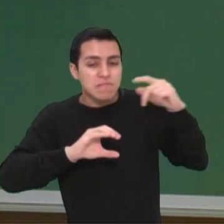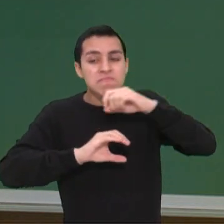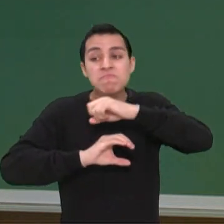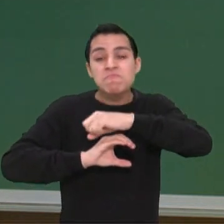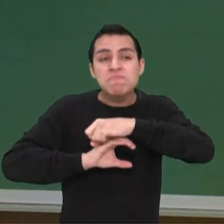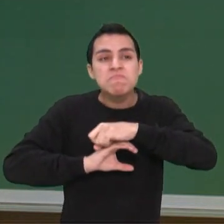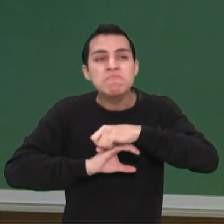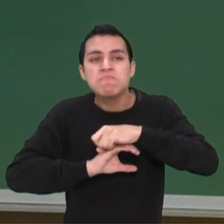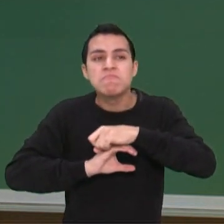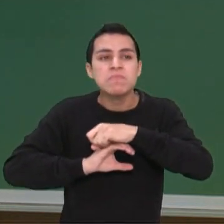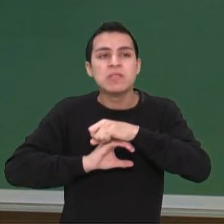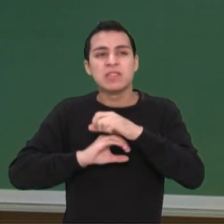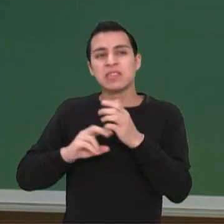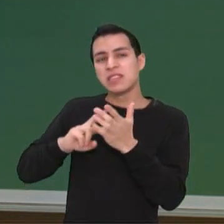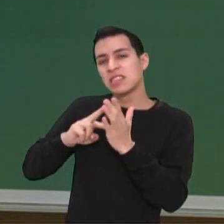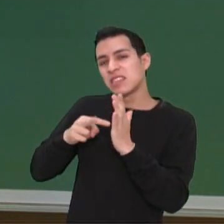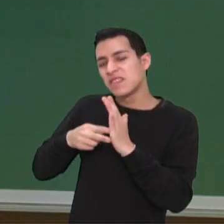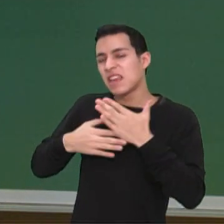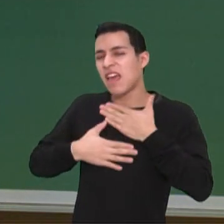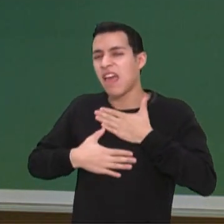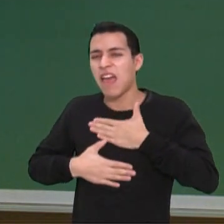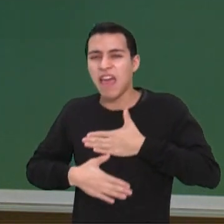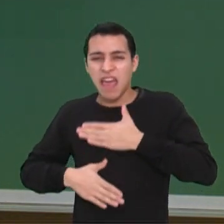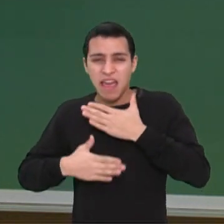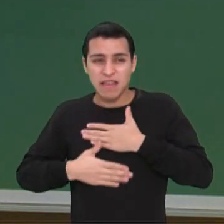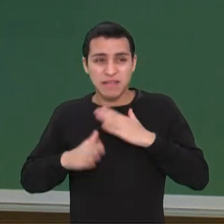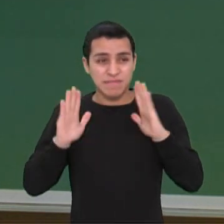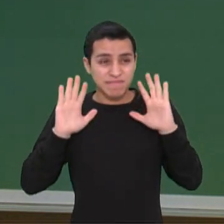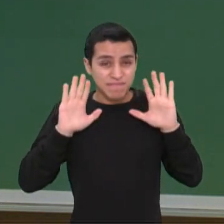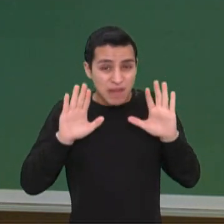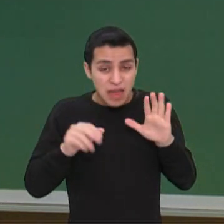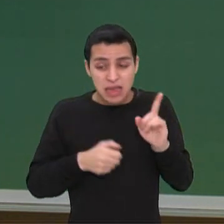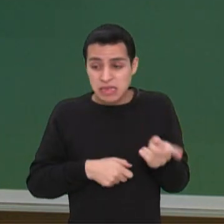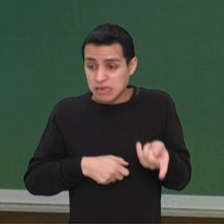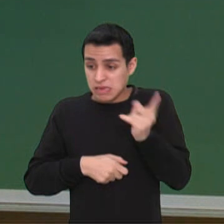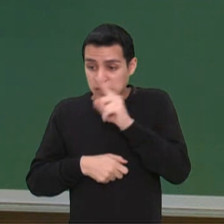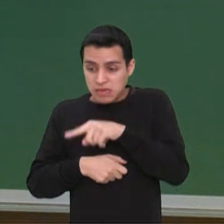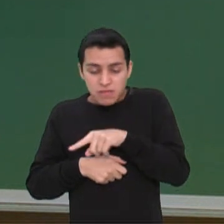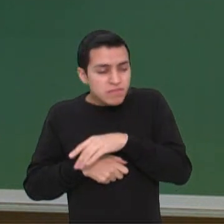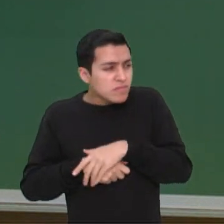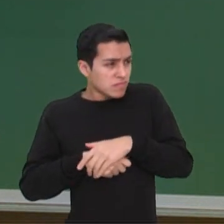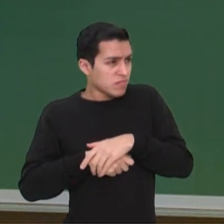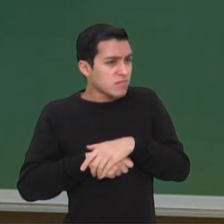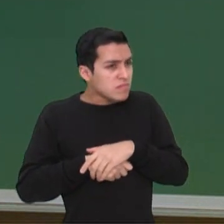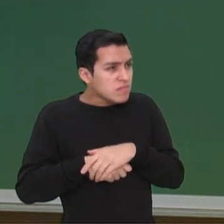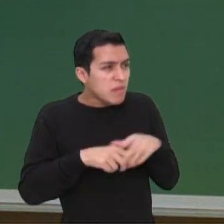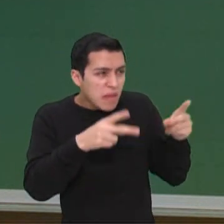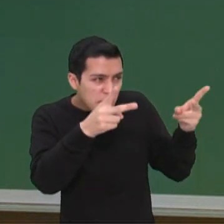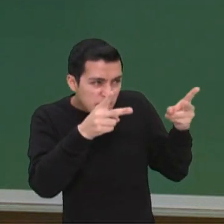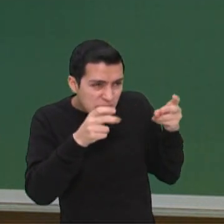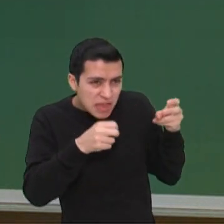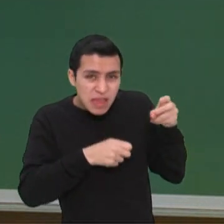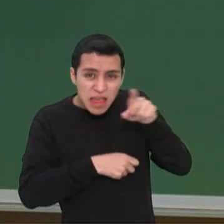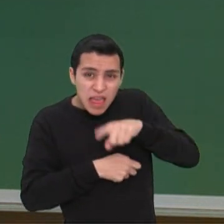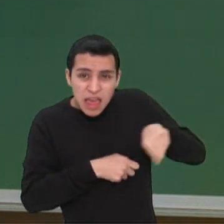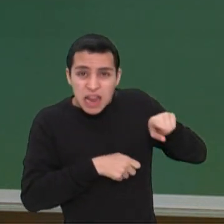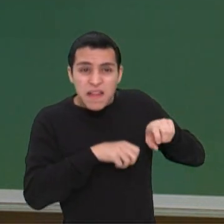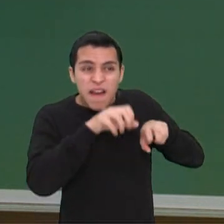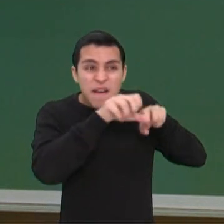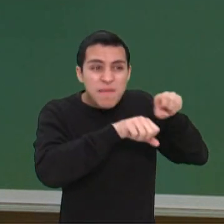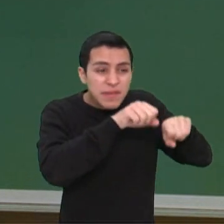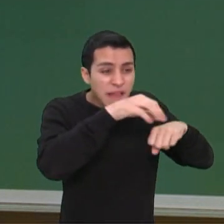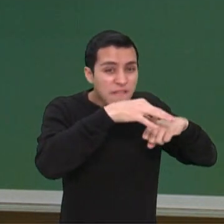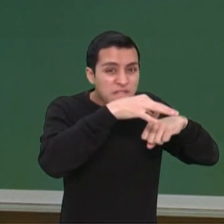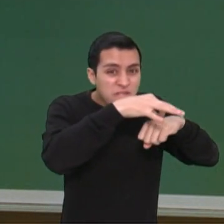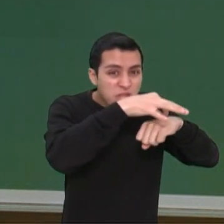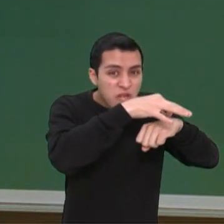vibe mais sossegada. Já no terceiro, quando ele escuta as crianças falarem que vão buscar as formigas, ele